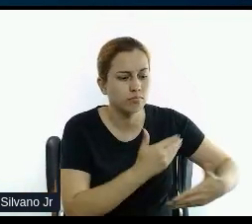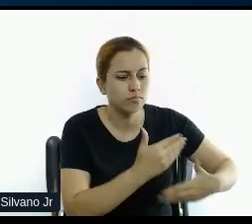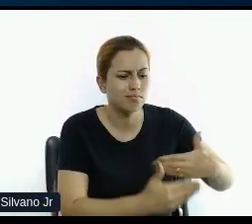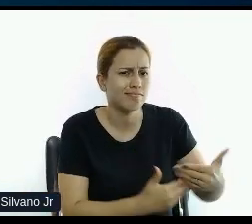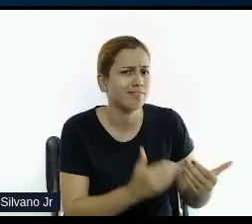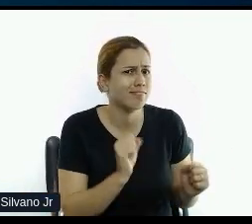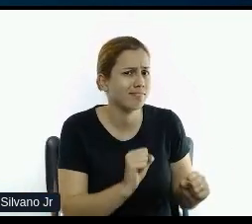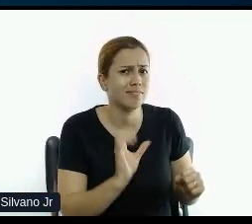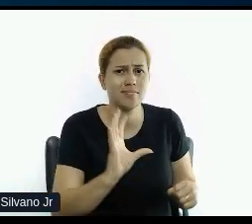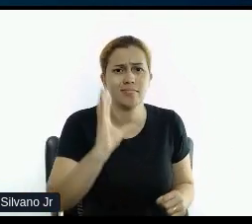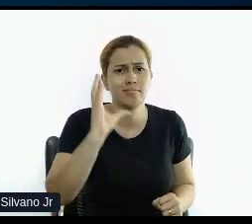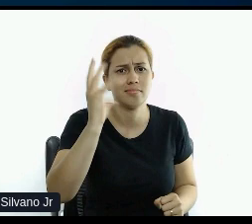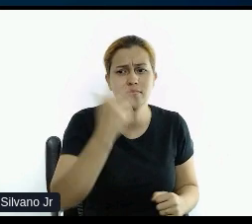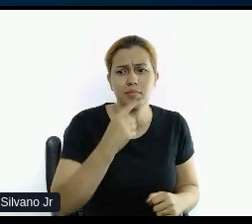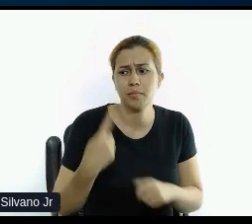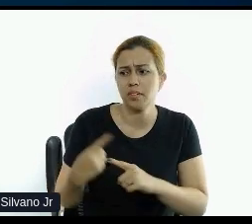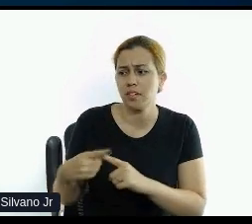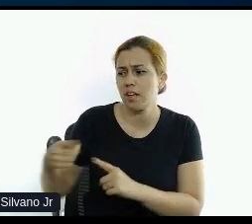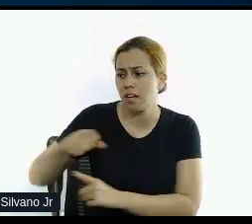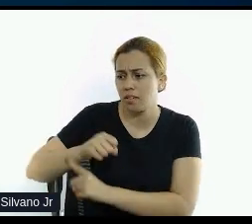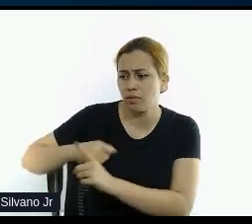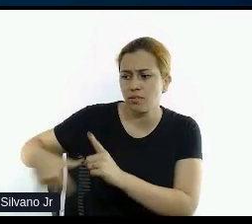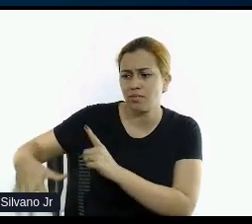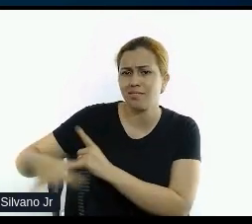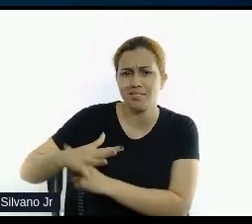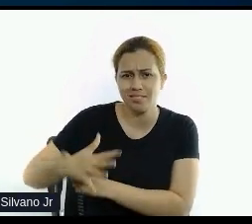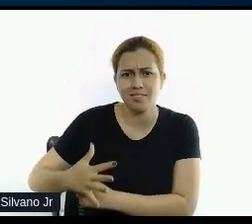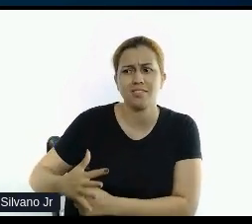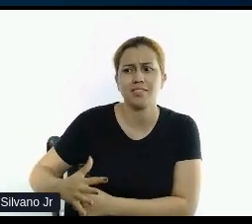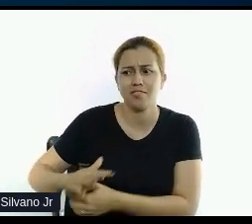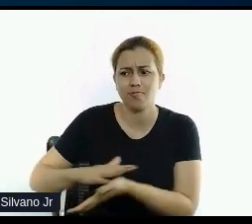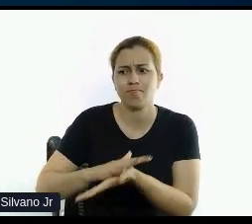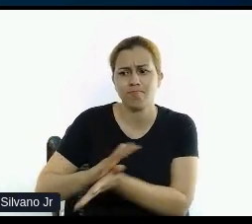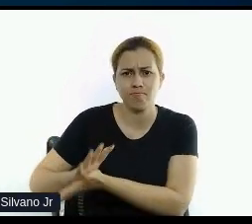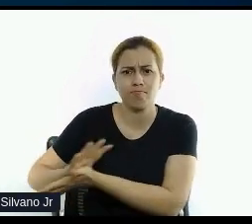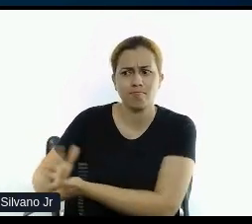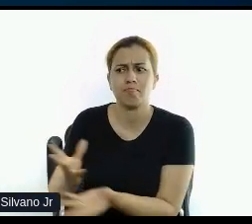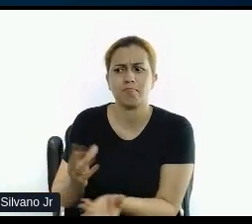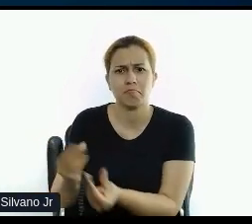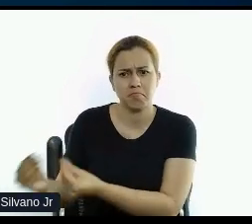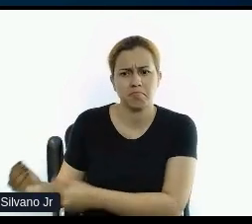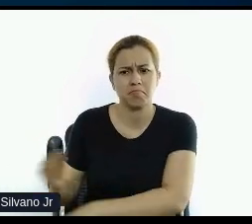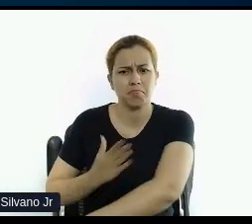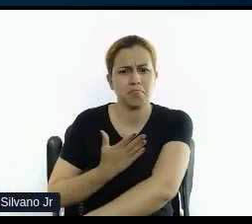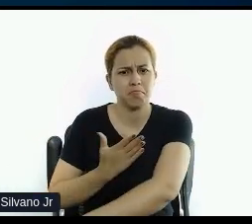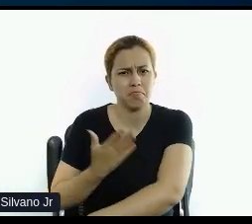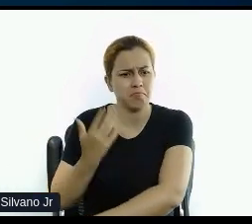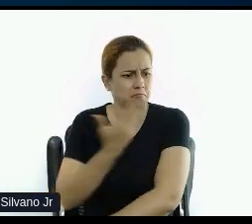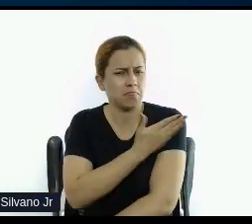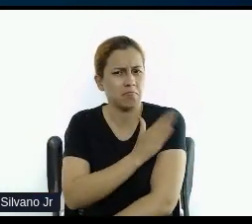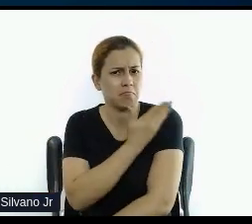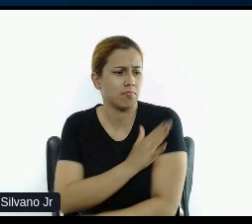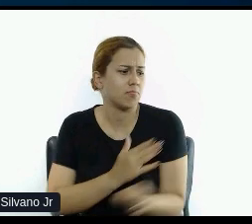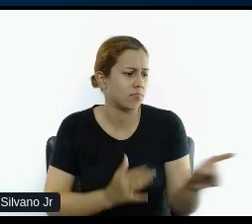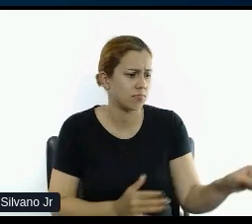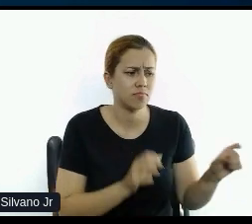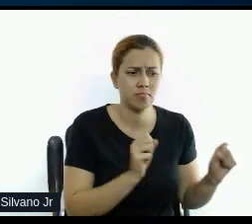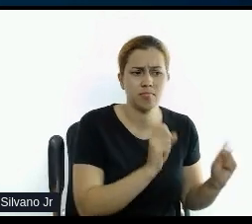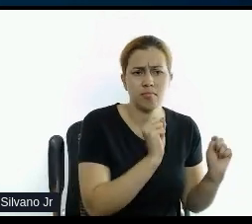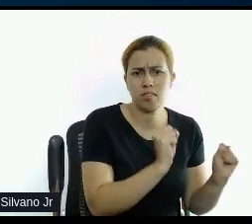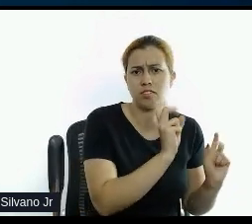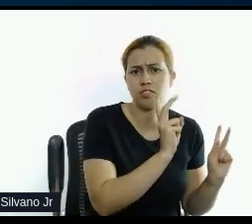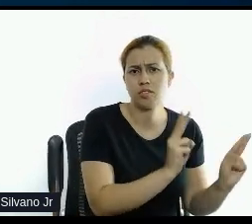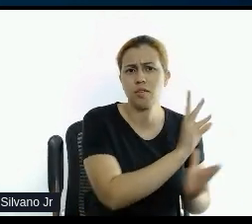entende na sociedade e ele simplesmente reproduz isso ali quando ele vai gerar algum conteúdo. Alucinações, gerações de